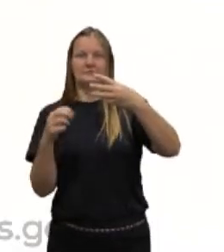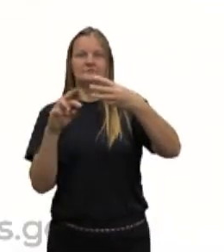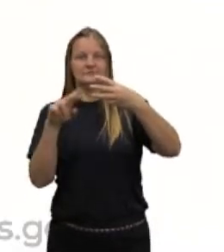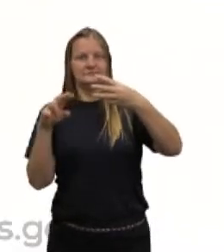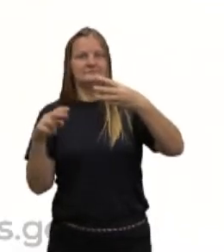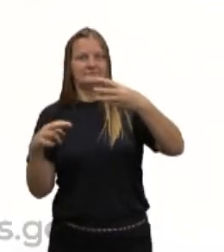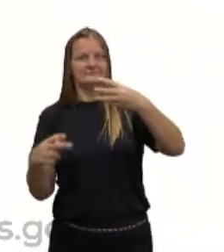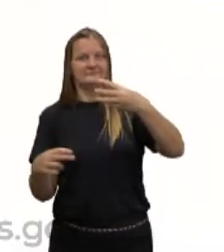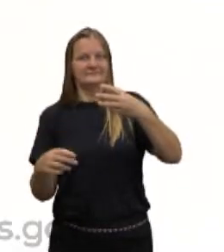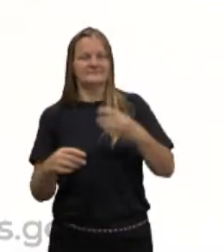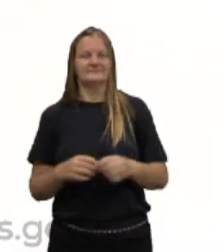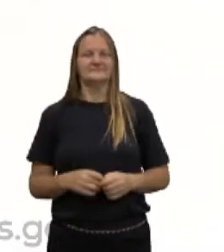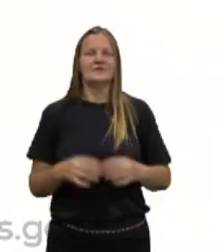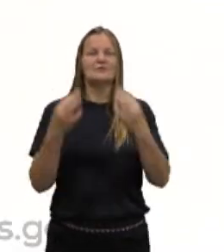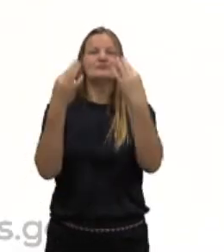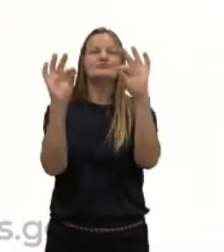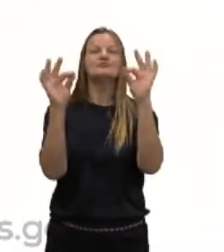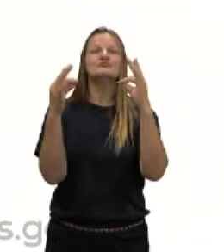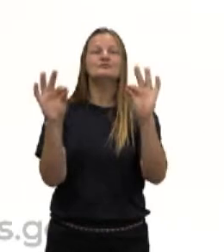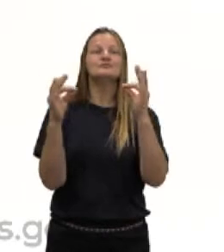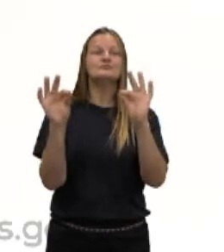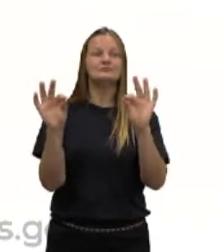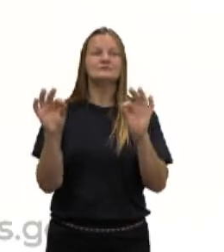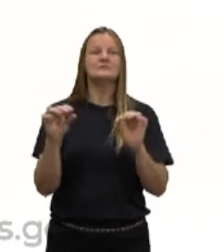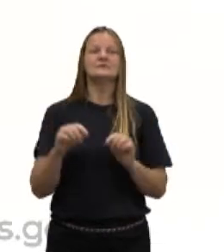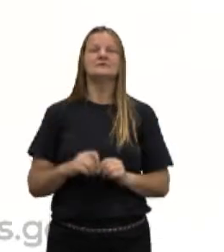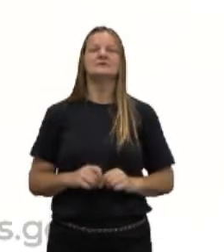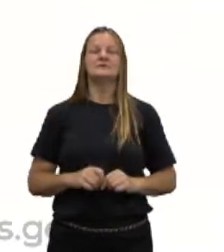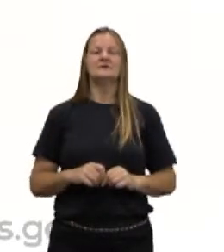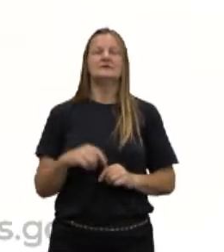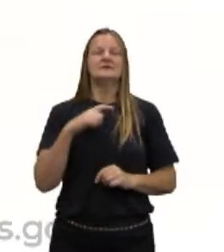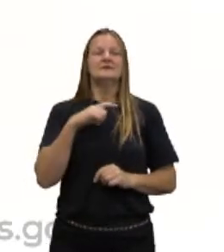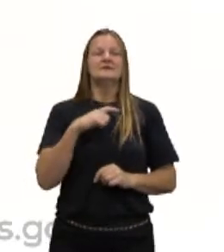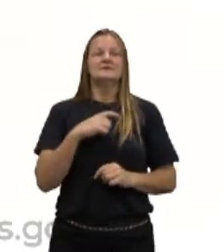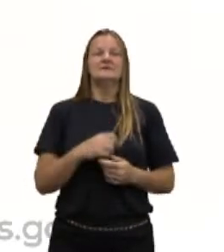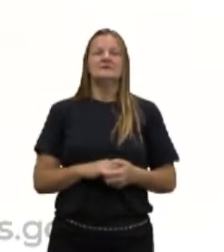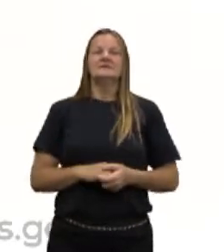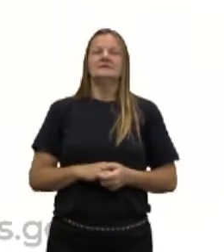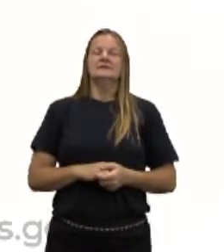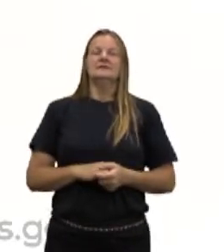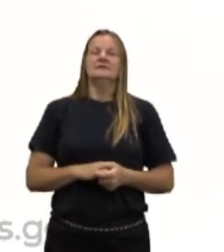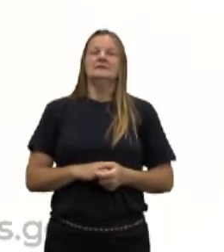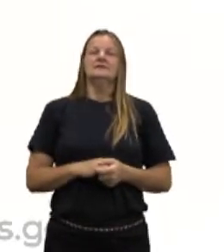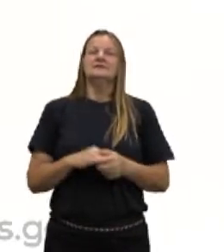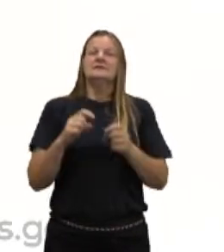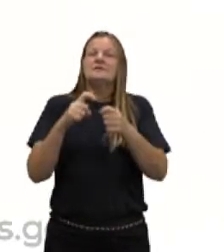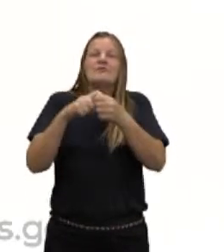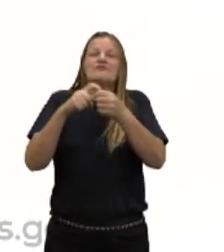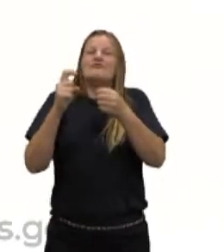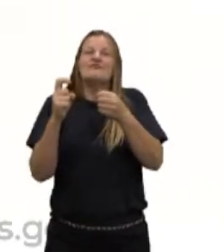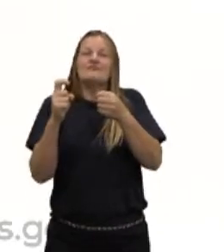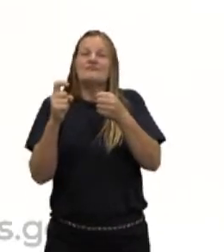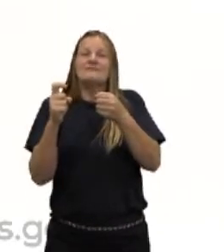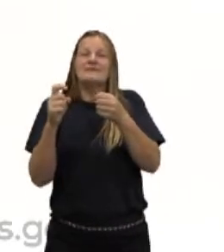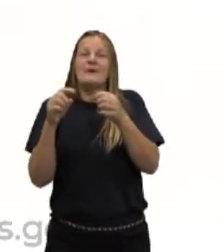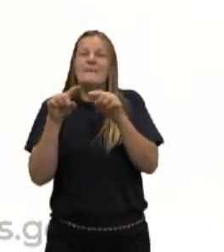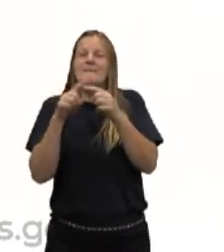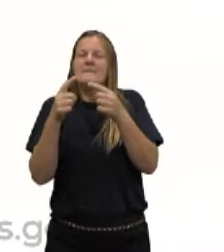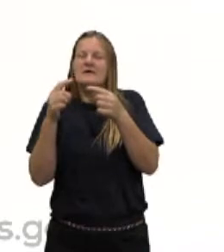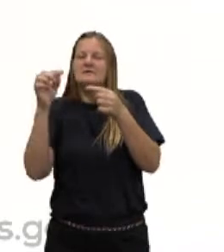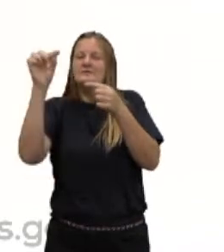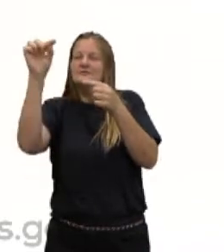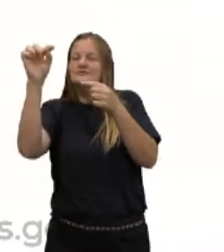sintática, elas são sintaticamente Tu poderia pôr um completas, ponto final ali. independentes, mas elas se interligam de maneira a